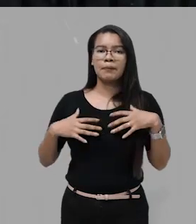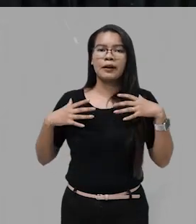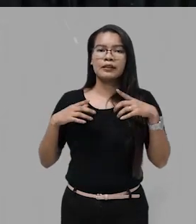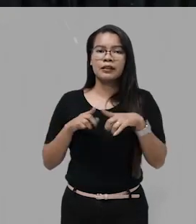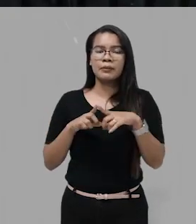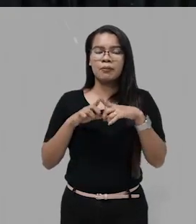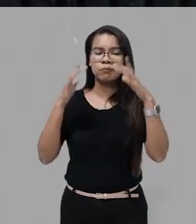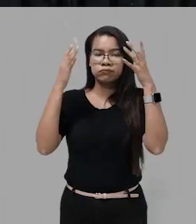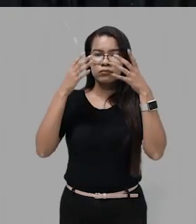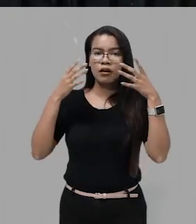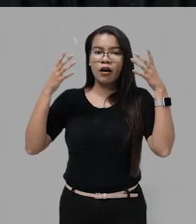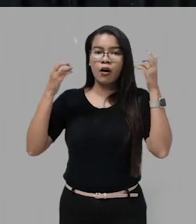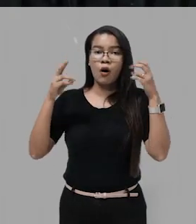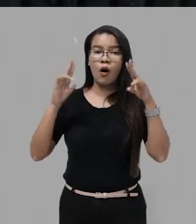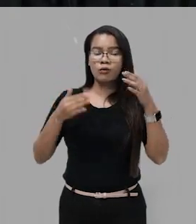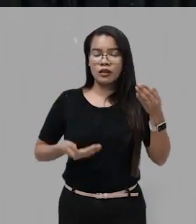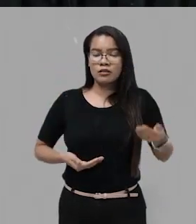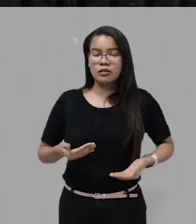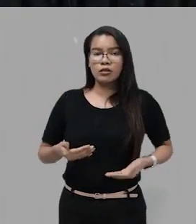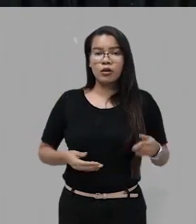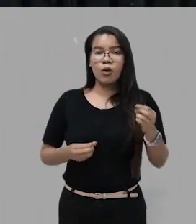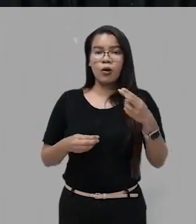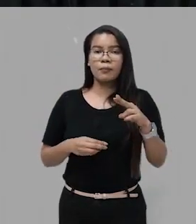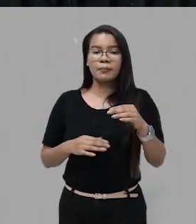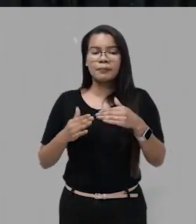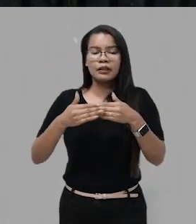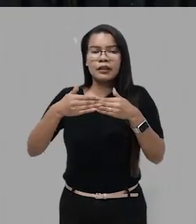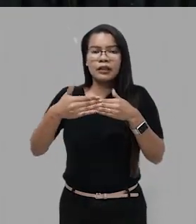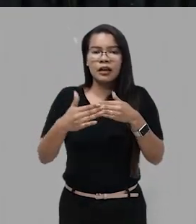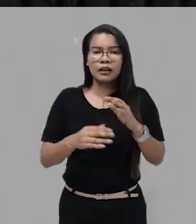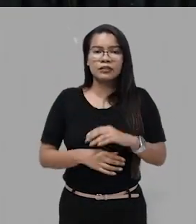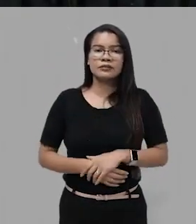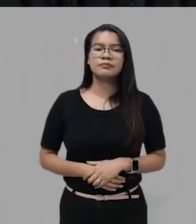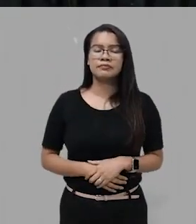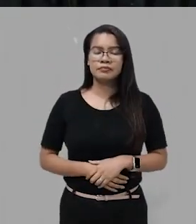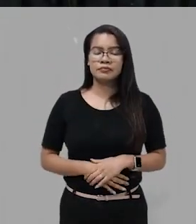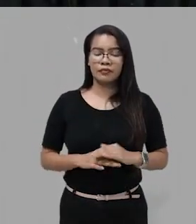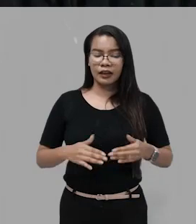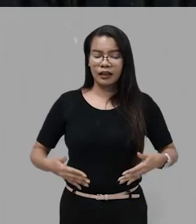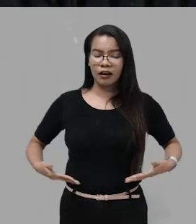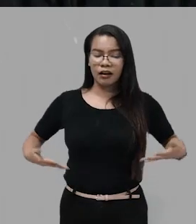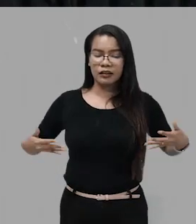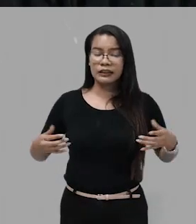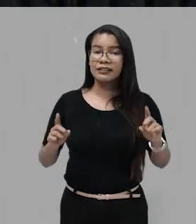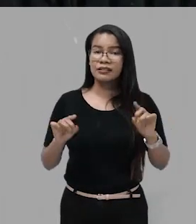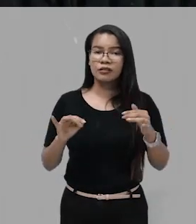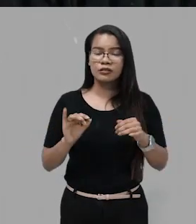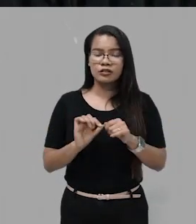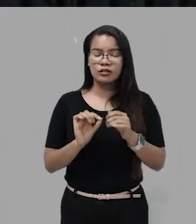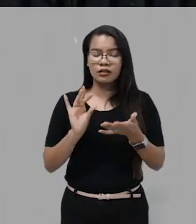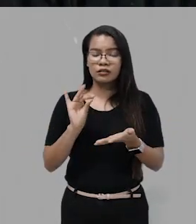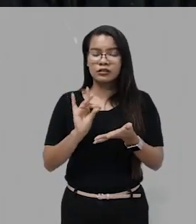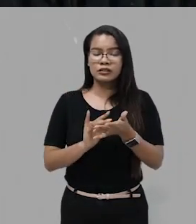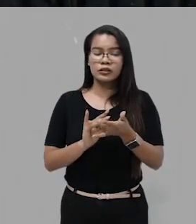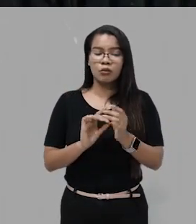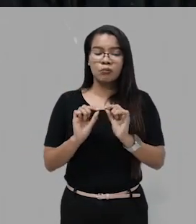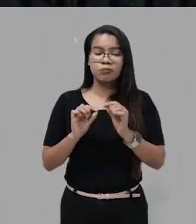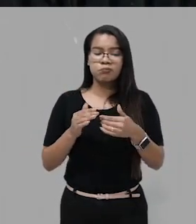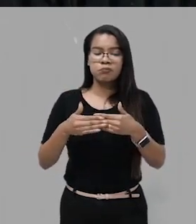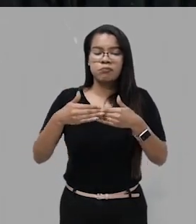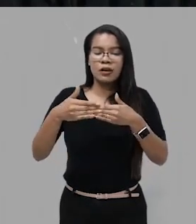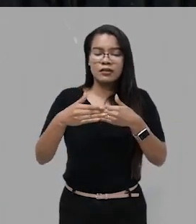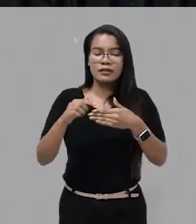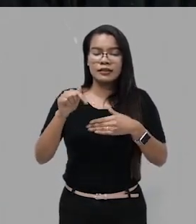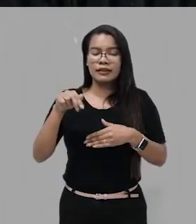cabeça, passe na altura da cintura, passe picado, que é esse aqui, passe picado ou quicado. Então, ele está aqui realizando um passe quicado. Daí, o